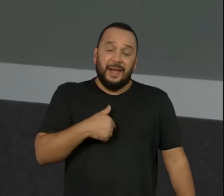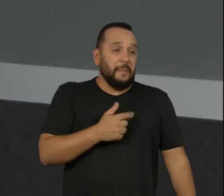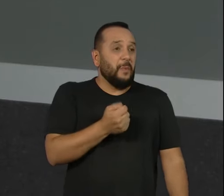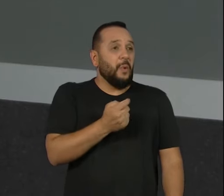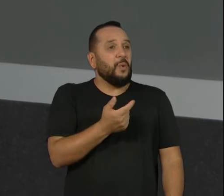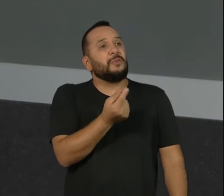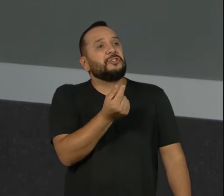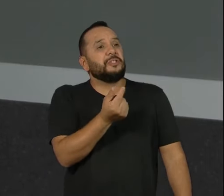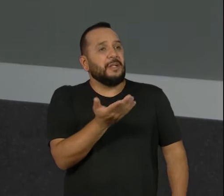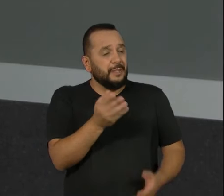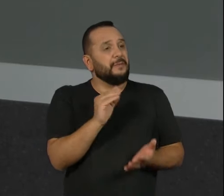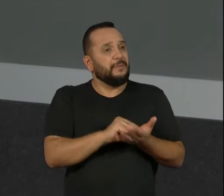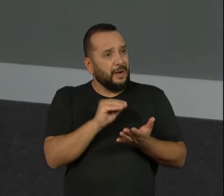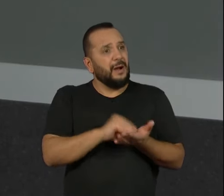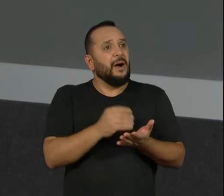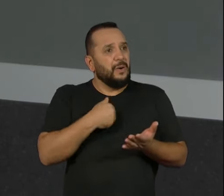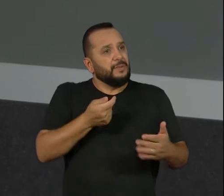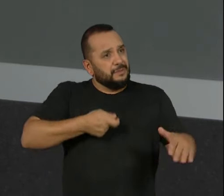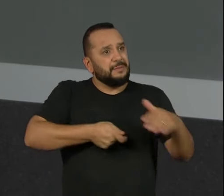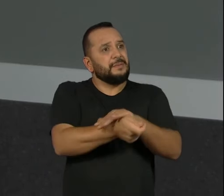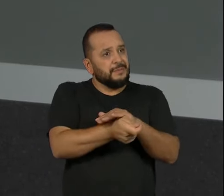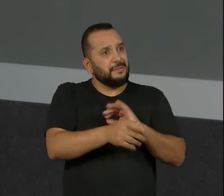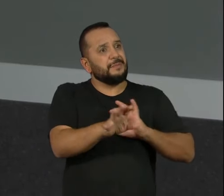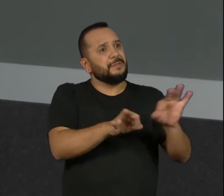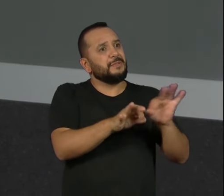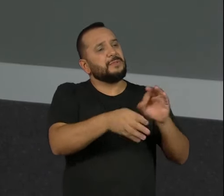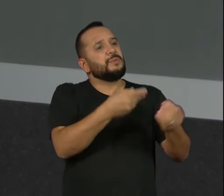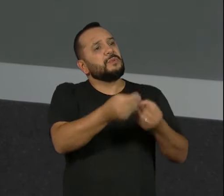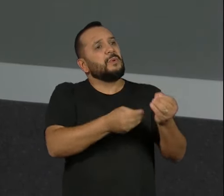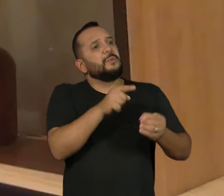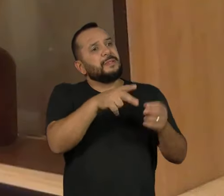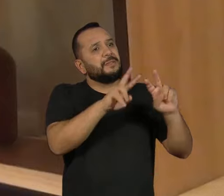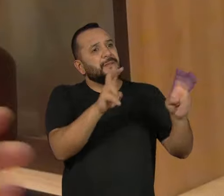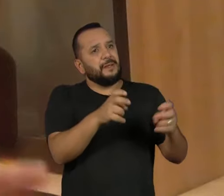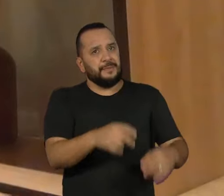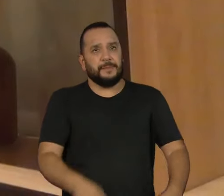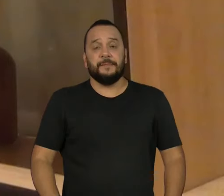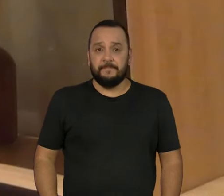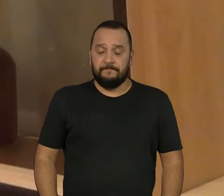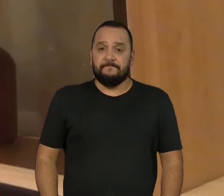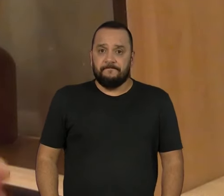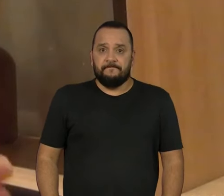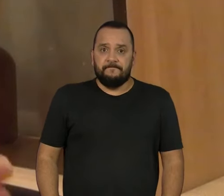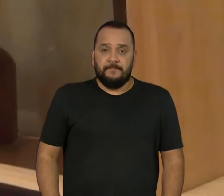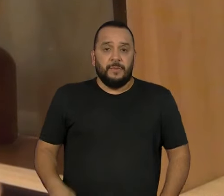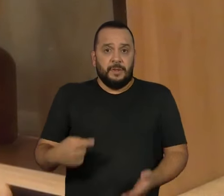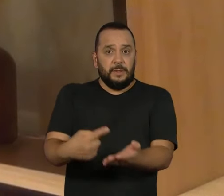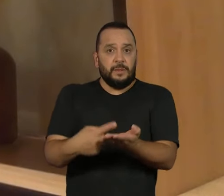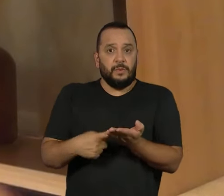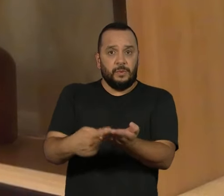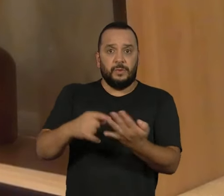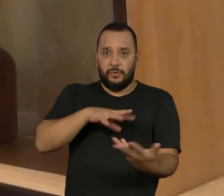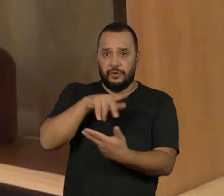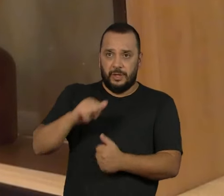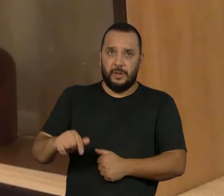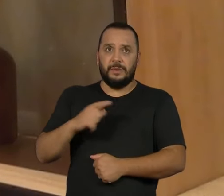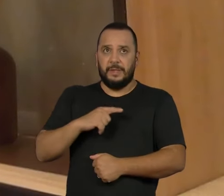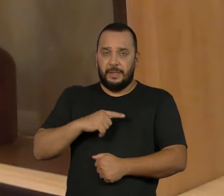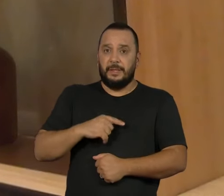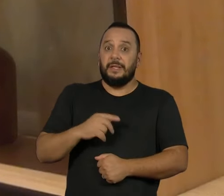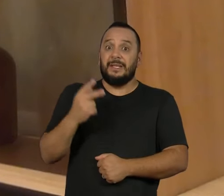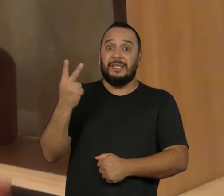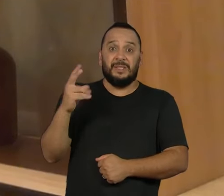chegando na ponta onde precisam ser feitos os projetos. Como é que está essa questão? No Marco Global é estabelecido, para além desses